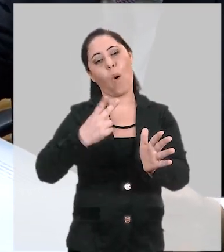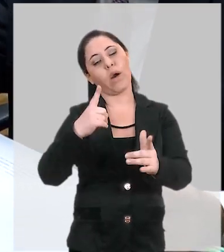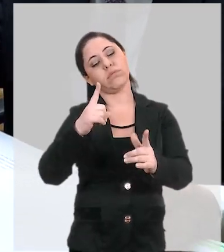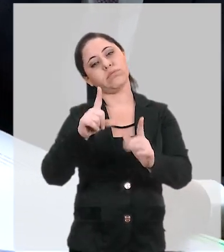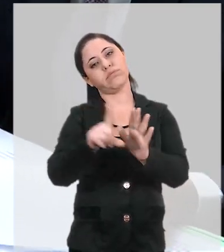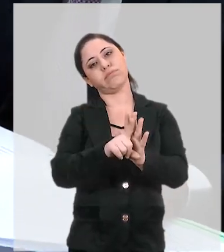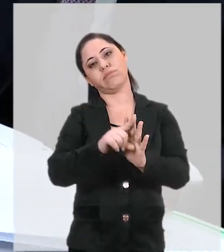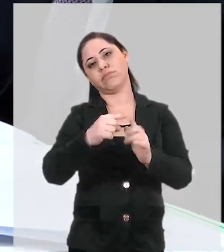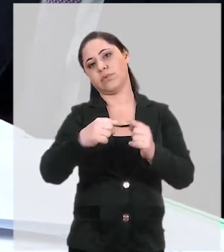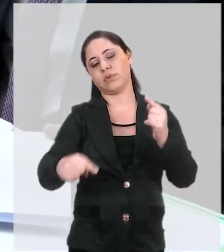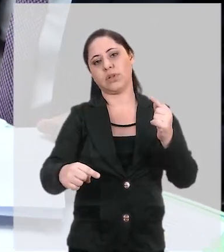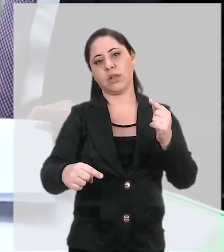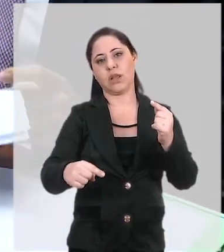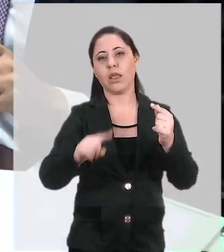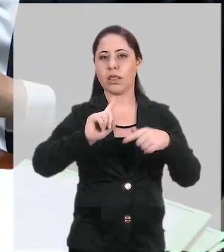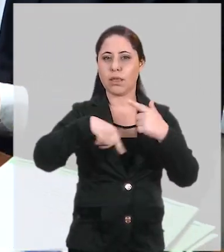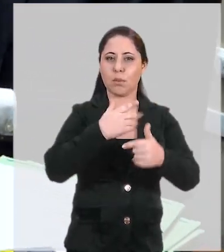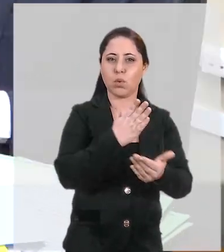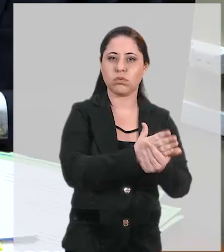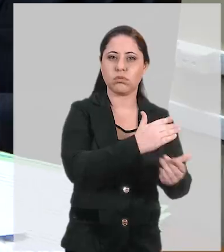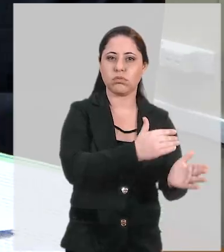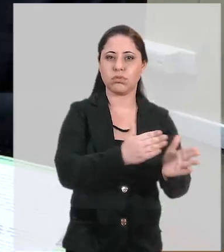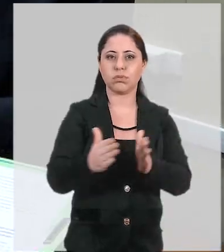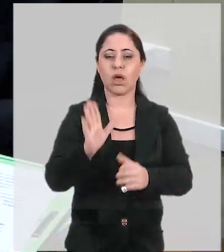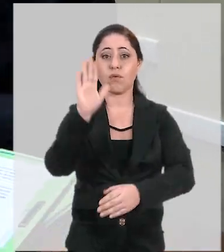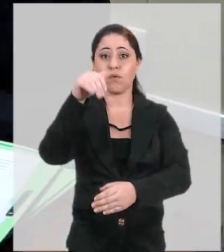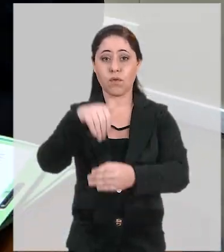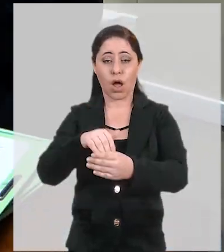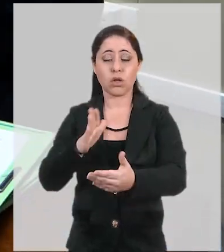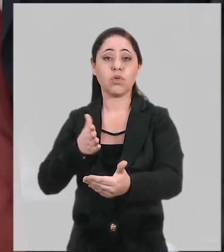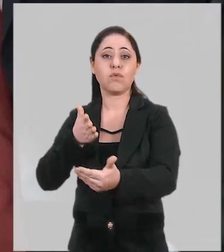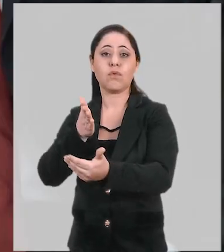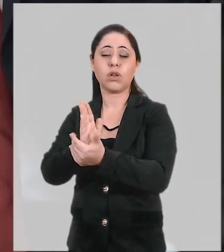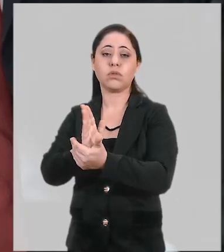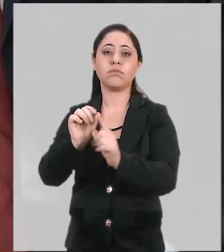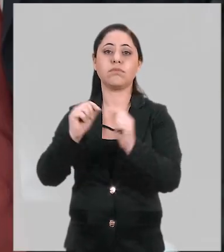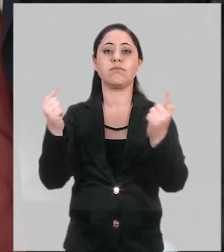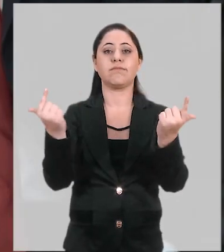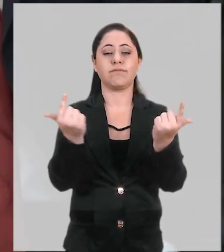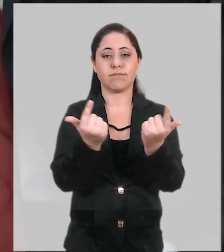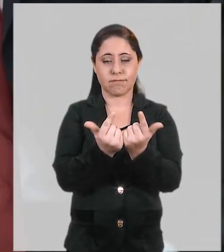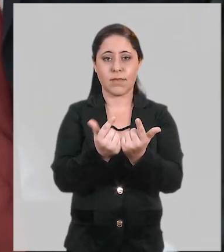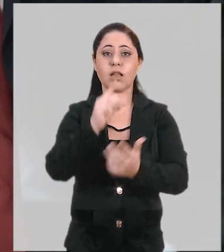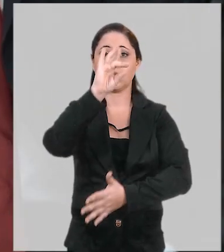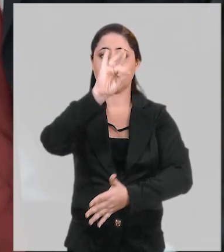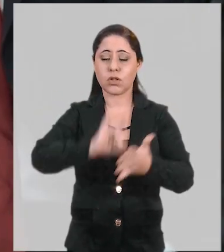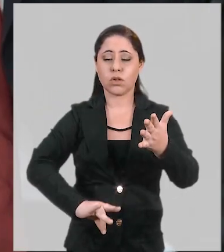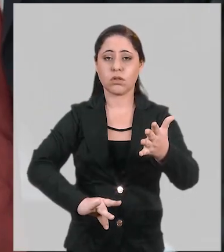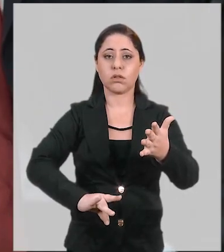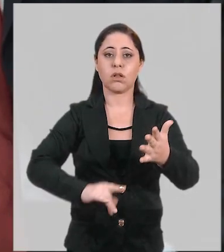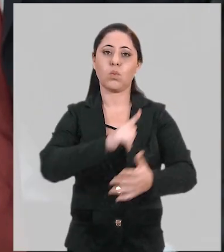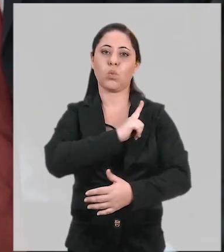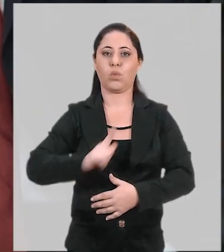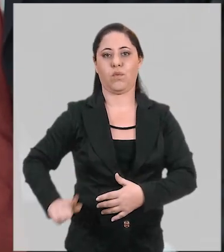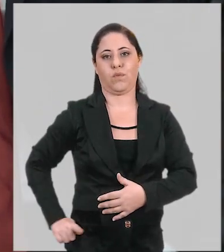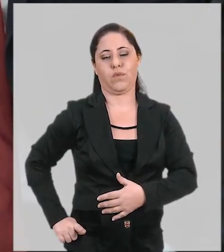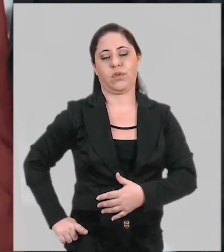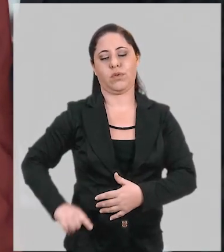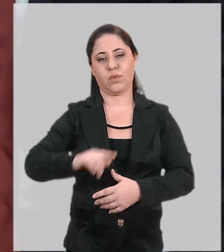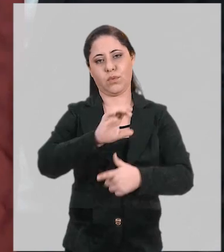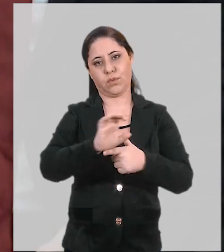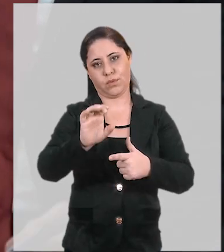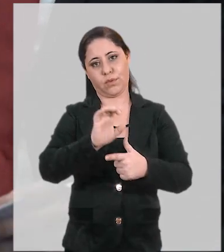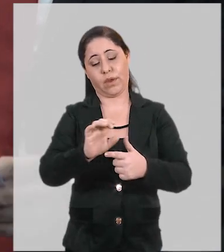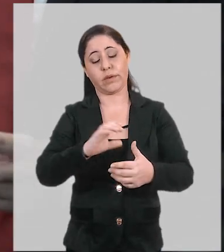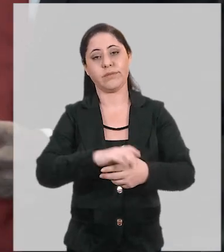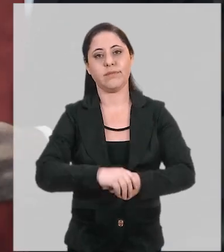tramitar, então ir para as próximas comissões de mérito e então ser aprovado na Casa e ser sancionado pelo governador do estado.